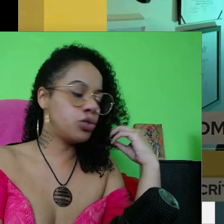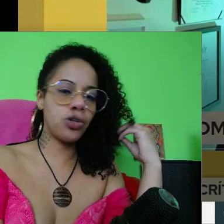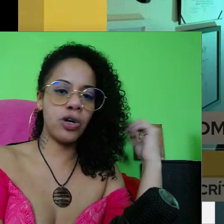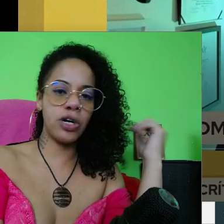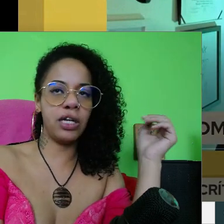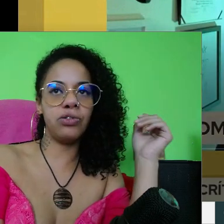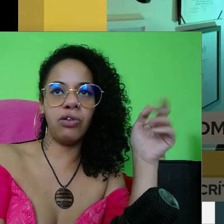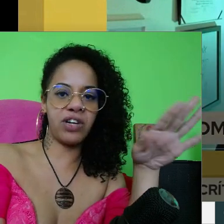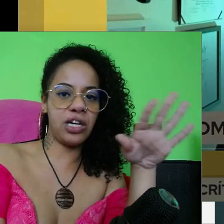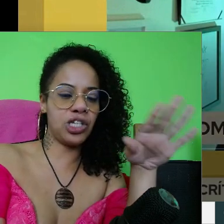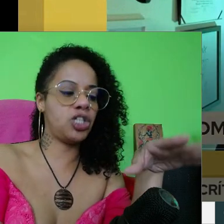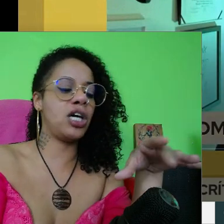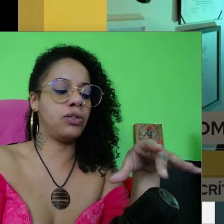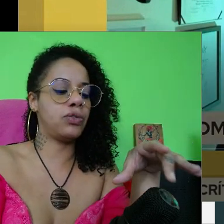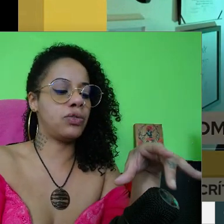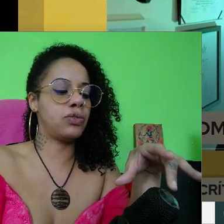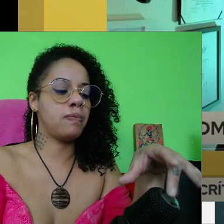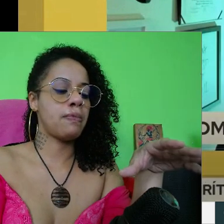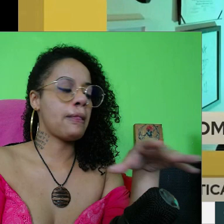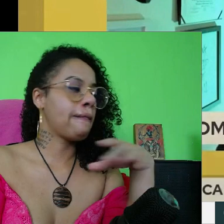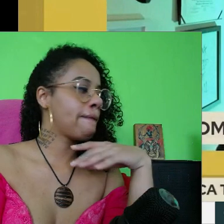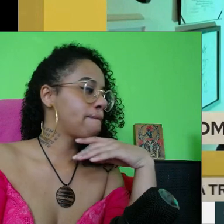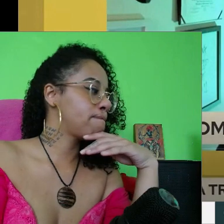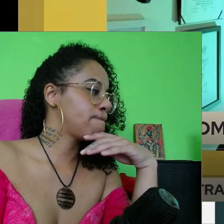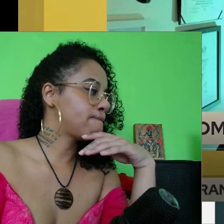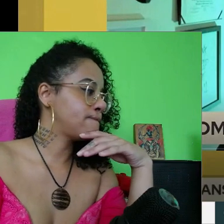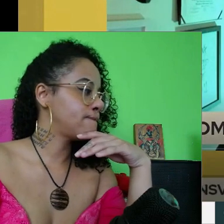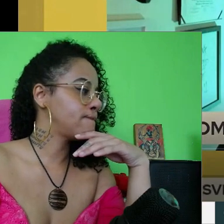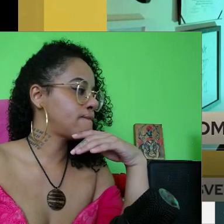os verdadeiros não ficarem chateados